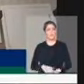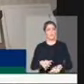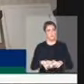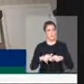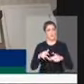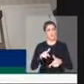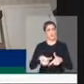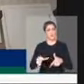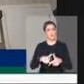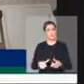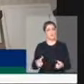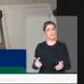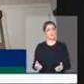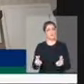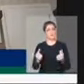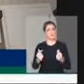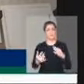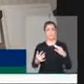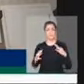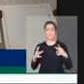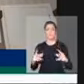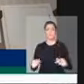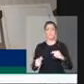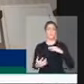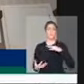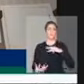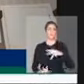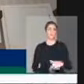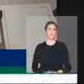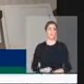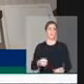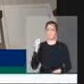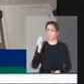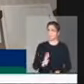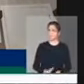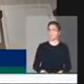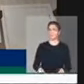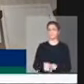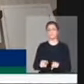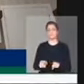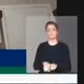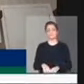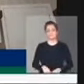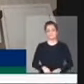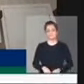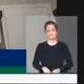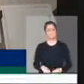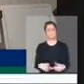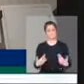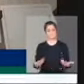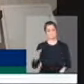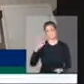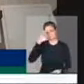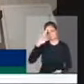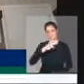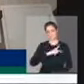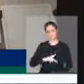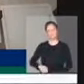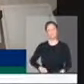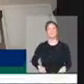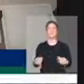vai ainda apertar a situações econômicas de cada família brasileira portanto a primeira providência presidente avó tá